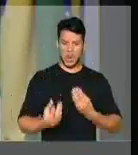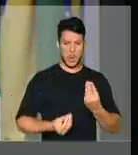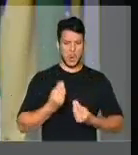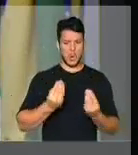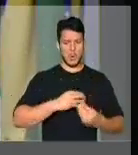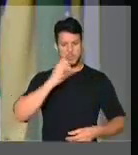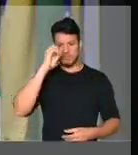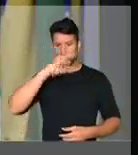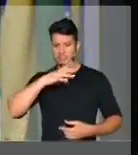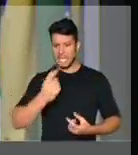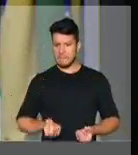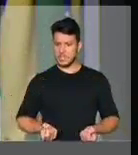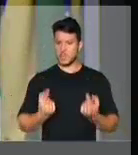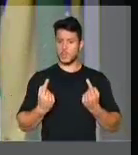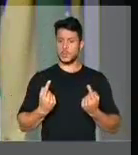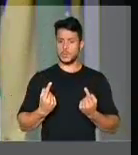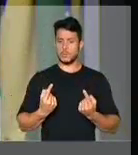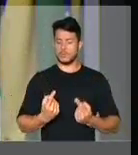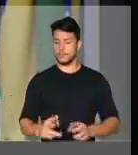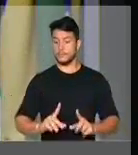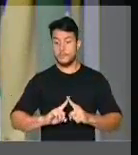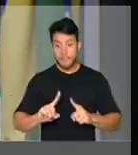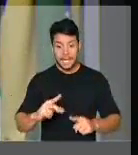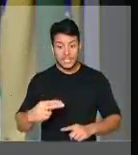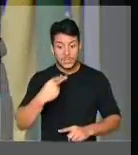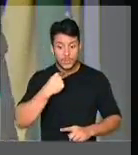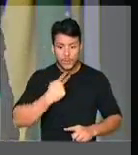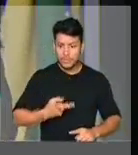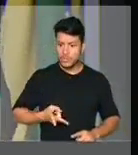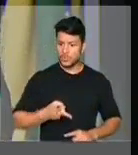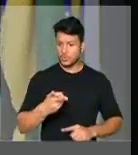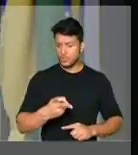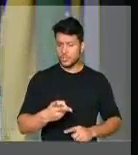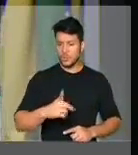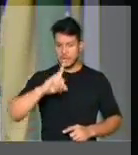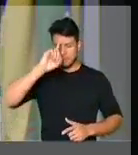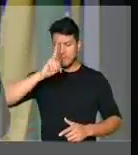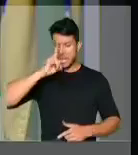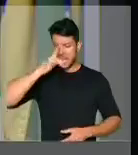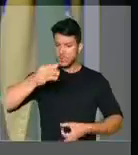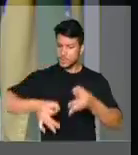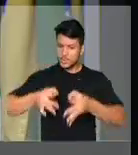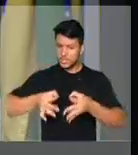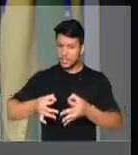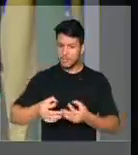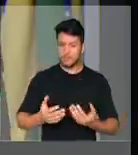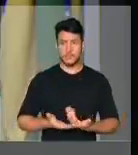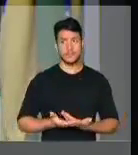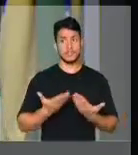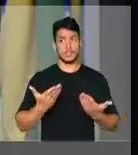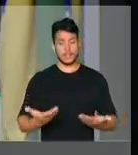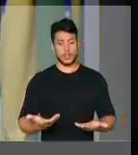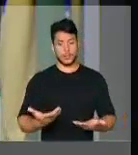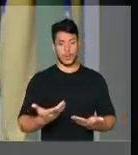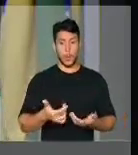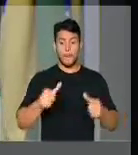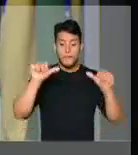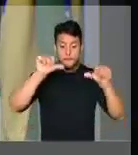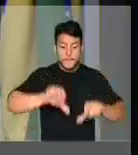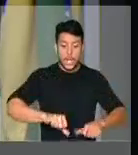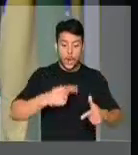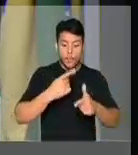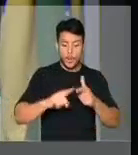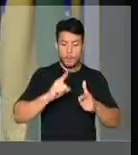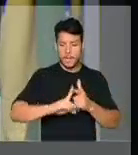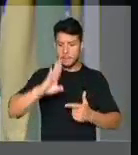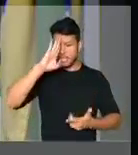Absurdo é a gente continuar com essa ditadura do Poder Judiciário. E como dizia Rui Barbosa, a pior